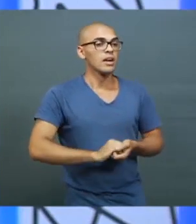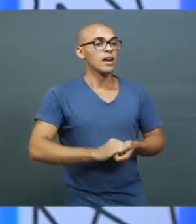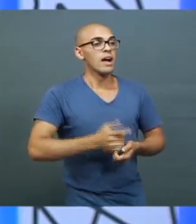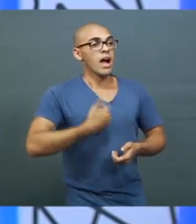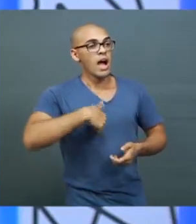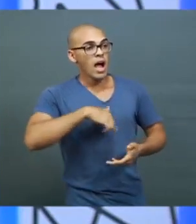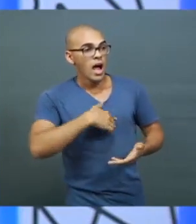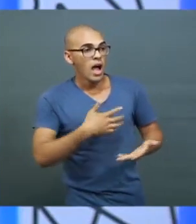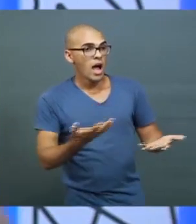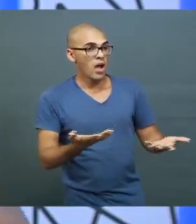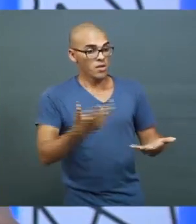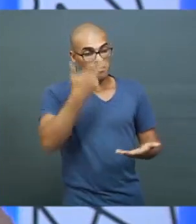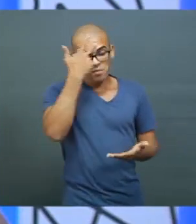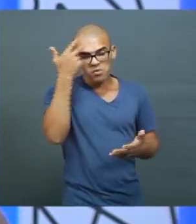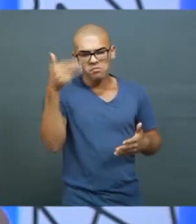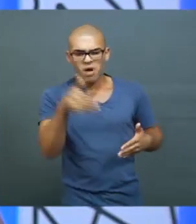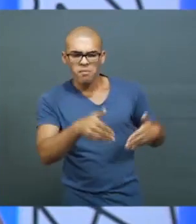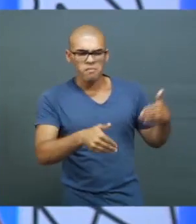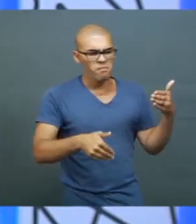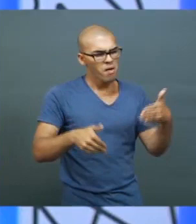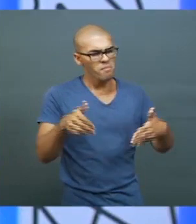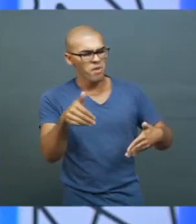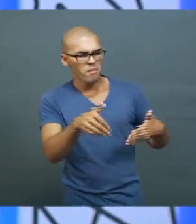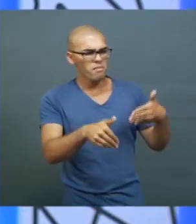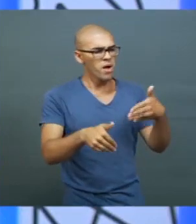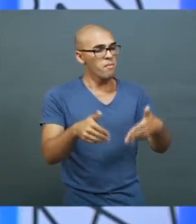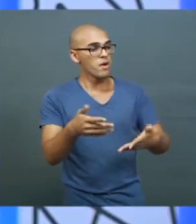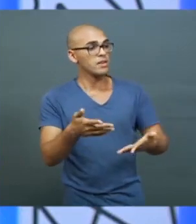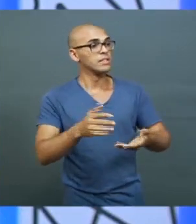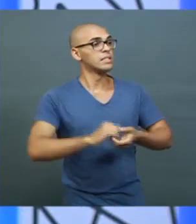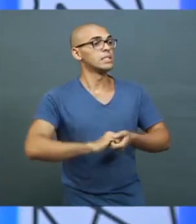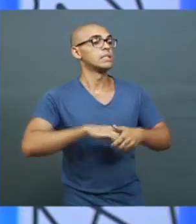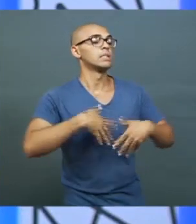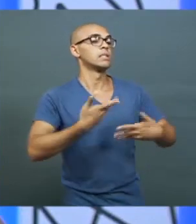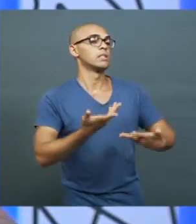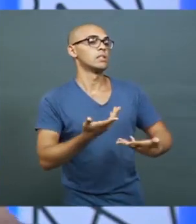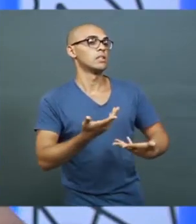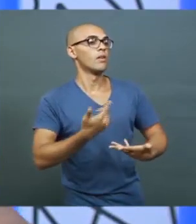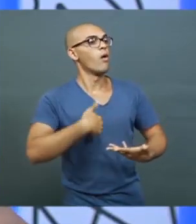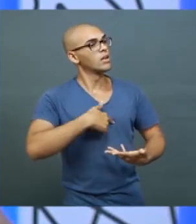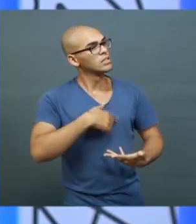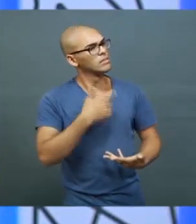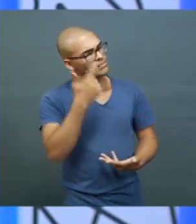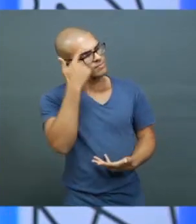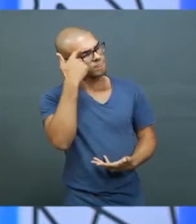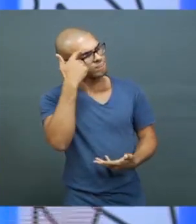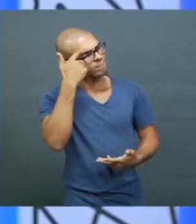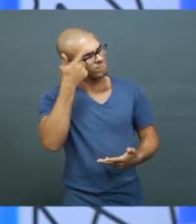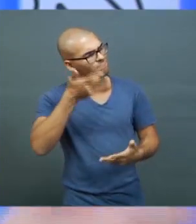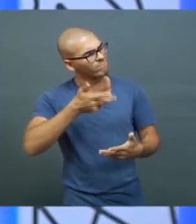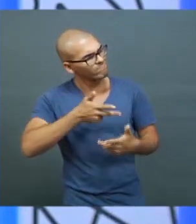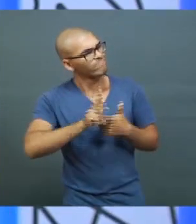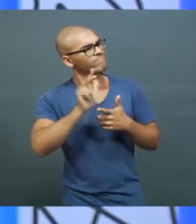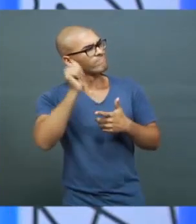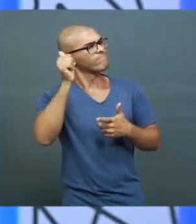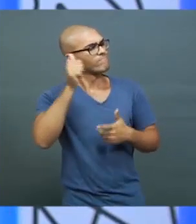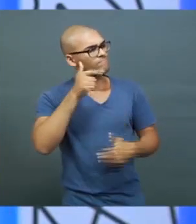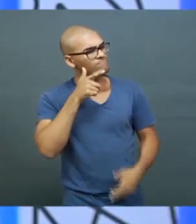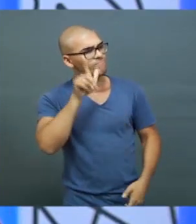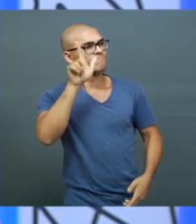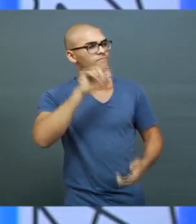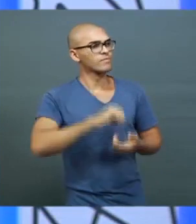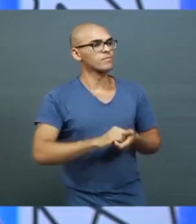sentindo vitória nisso. Eu sinto que tem pessoas que estão não só frequentando todos os espetáculos, mas também começam